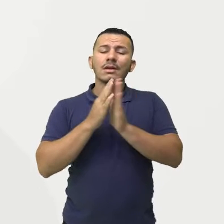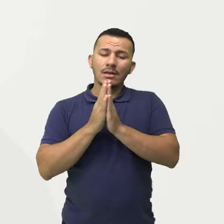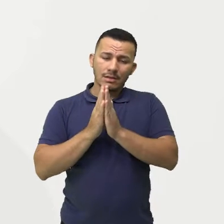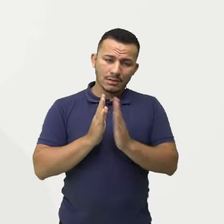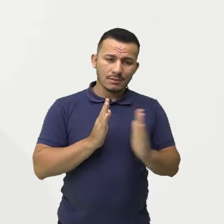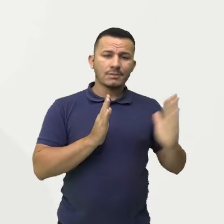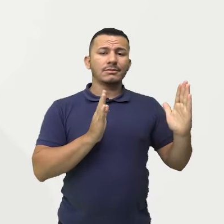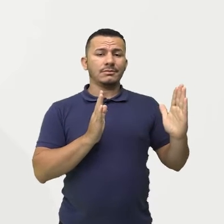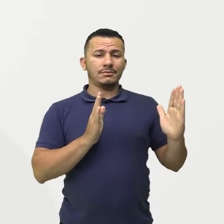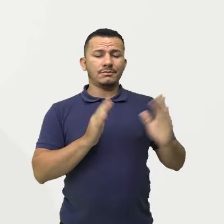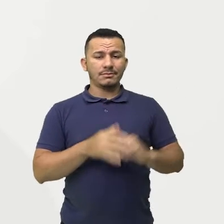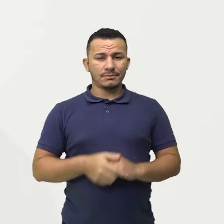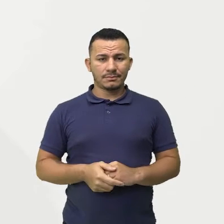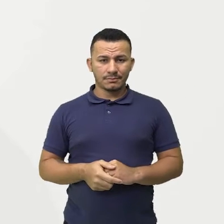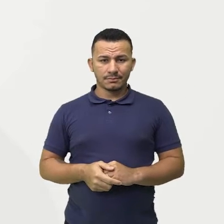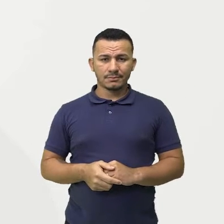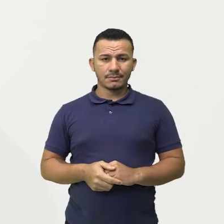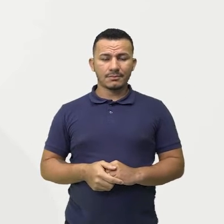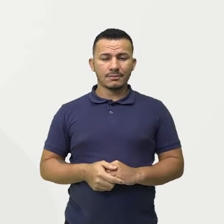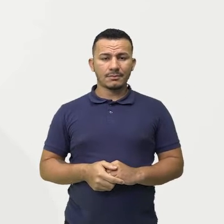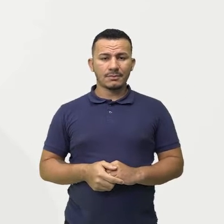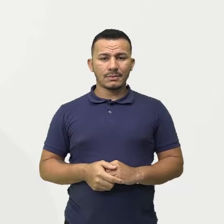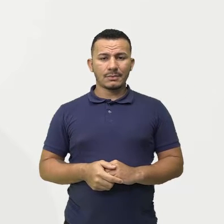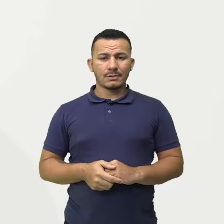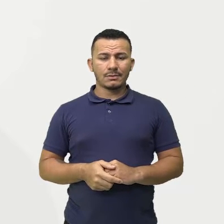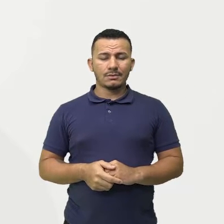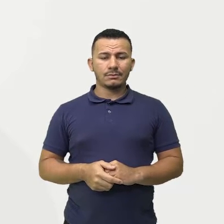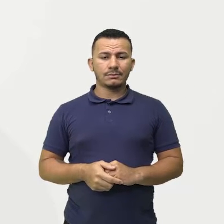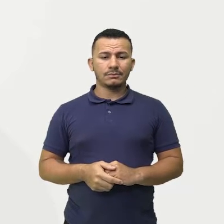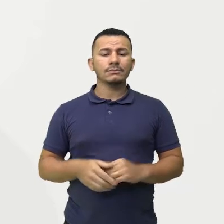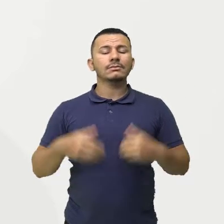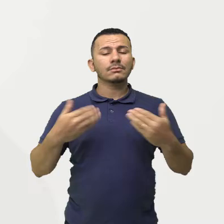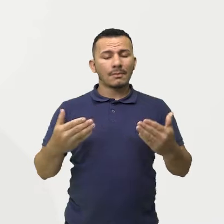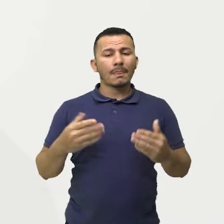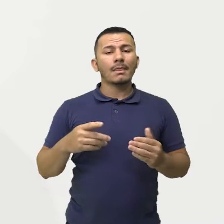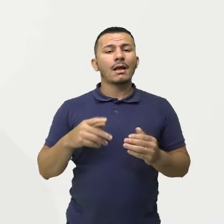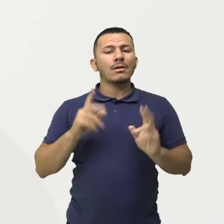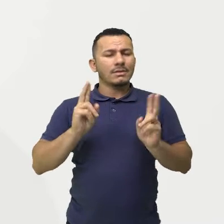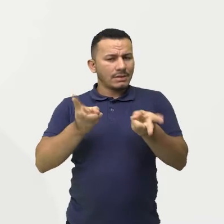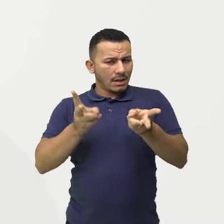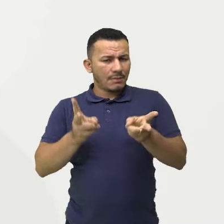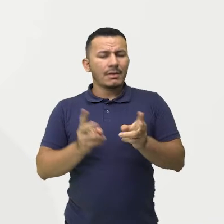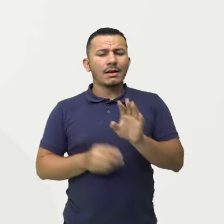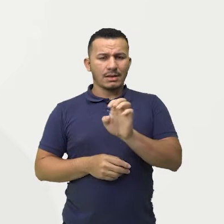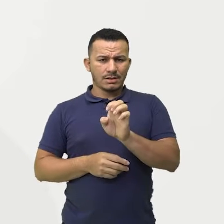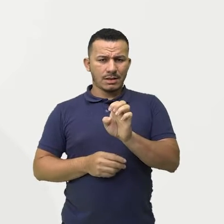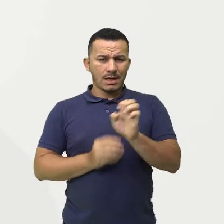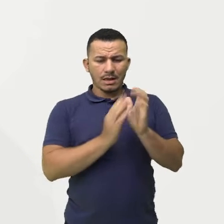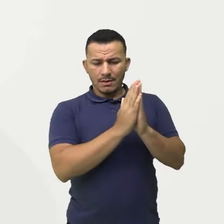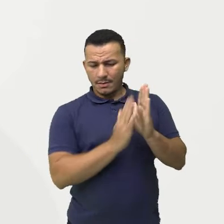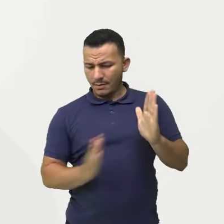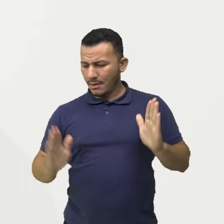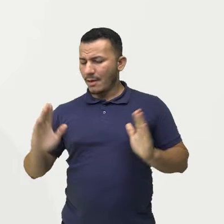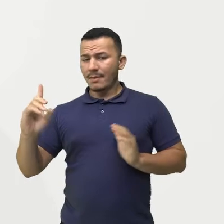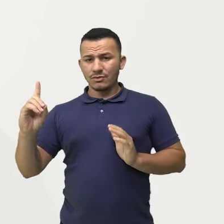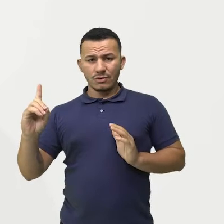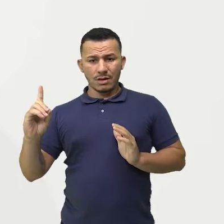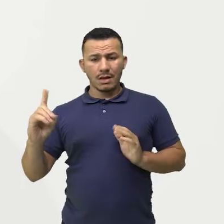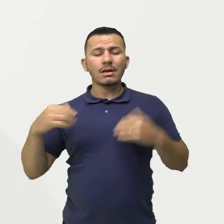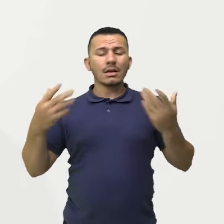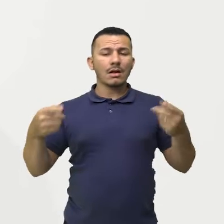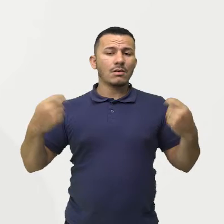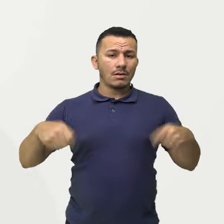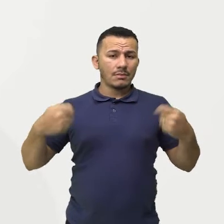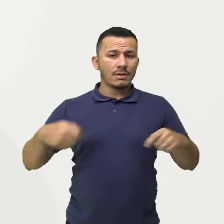olha, significando o quê? Ó? Já que a ideia é sempre da esquerda para a direita, nós podemos começar